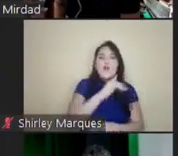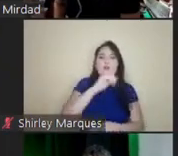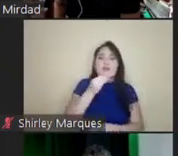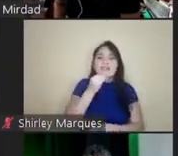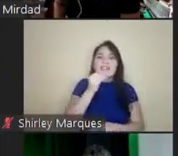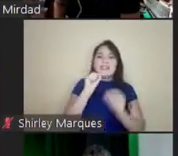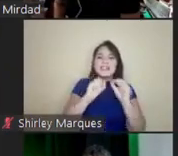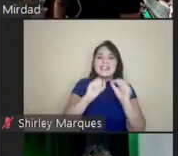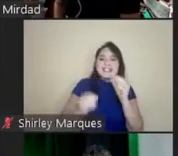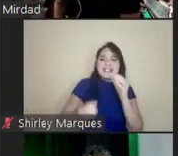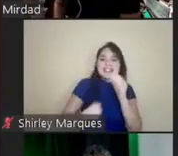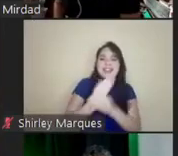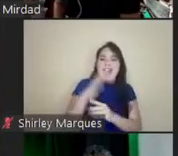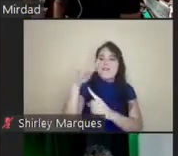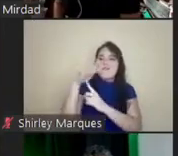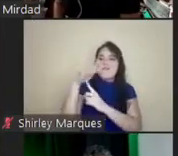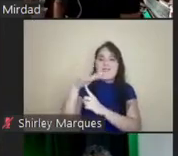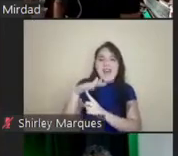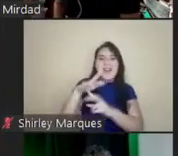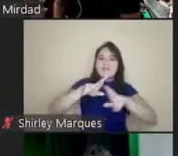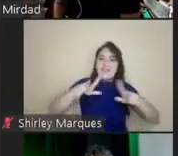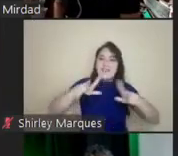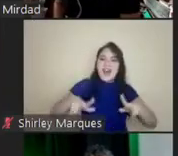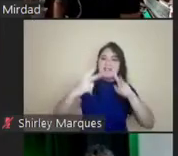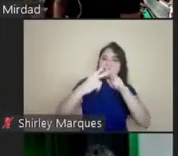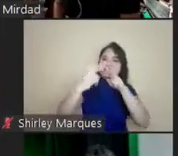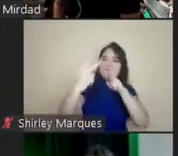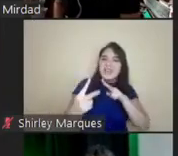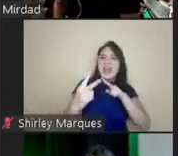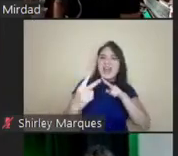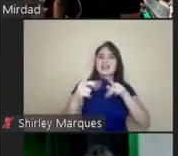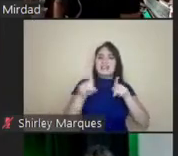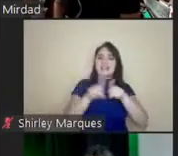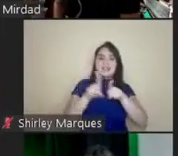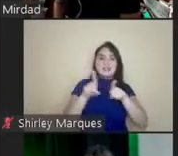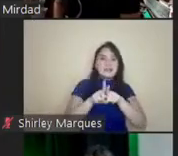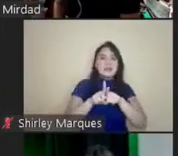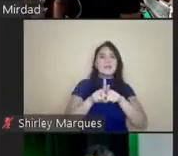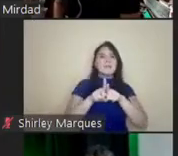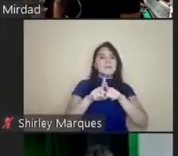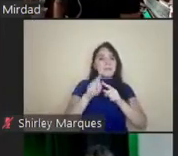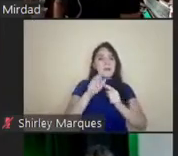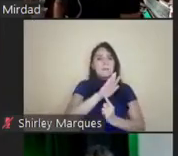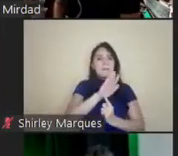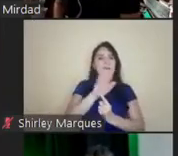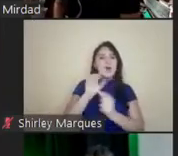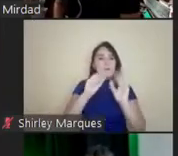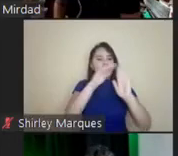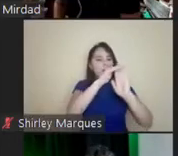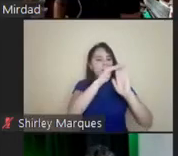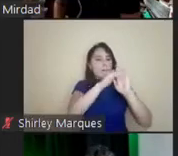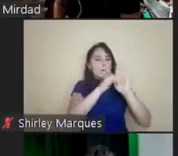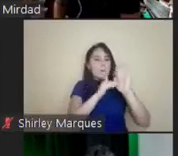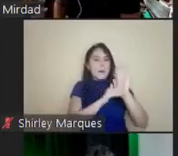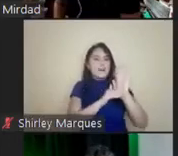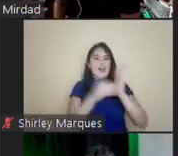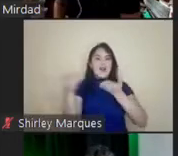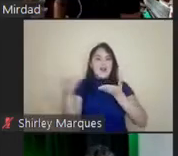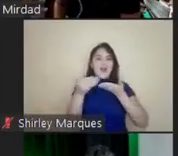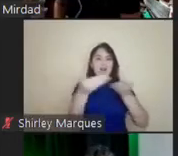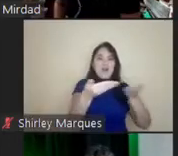com presença como com parte virtuais, e de trazer para as nossas programações pessoas que a gente nunca